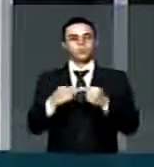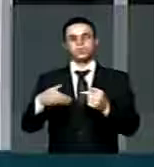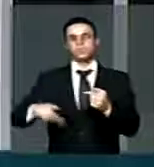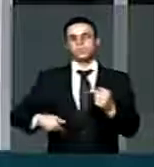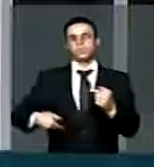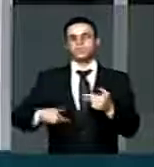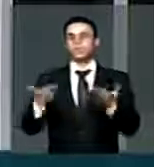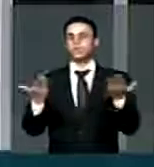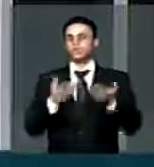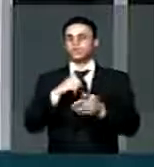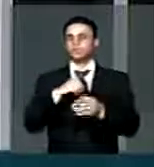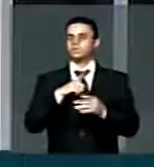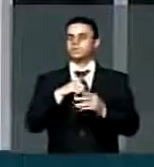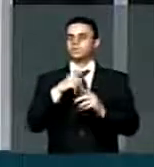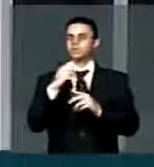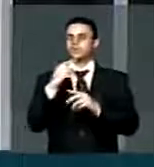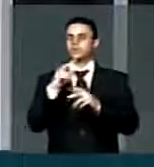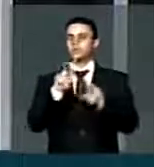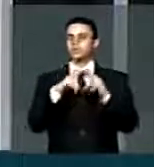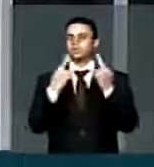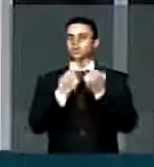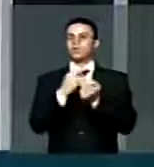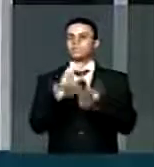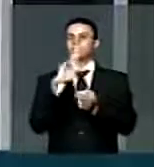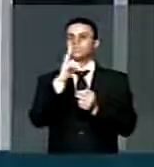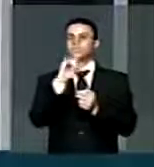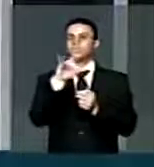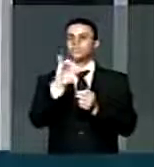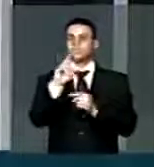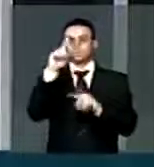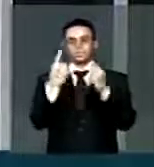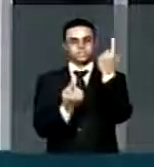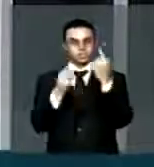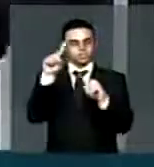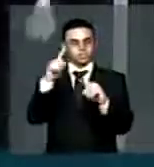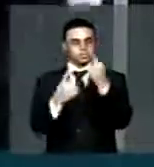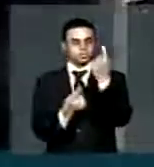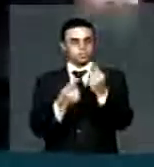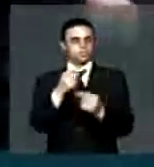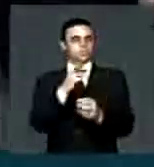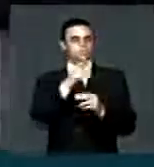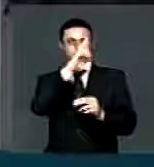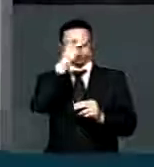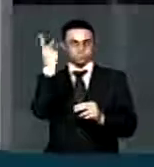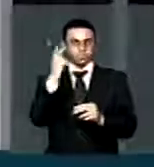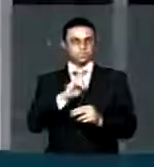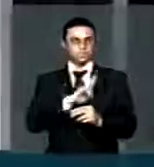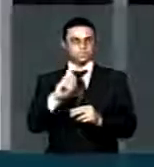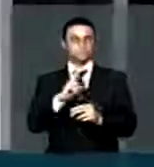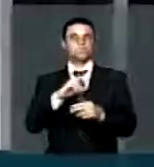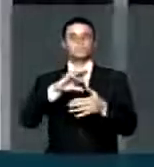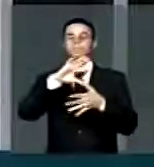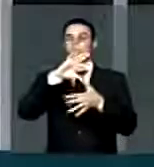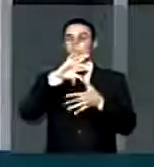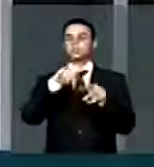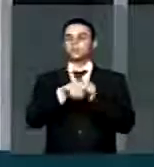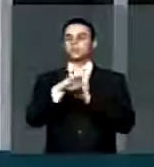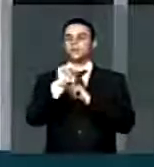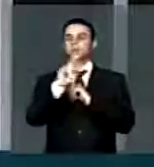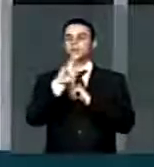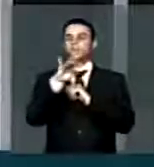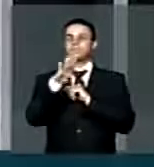Santiago do Chile representantes dos governos da América Latina e Caribe, com o objetivo